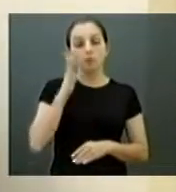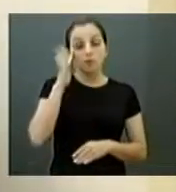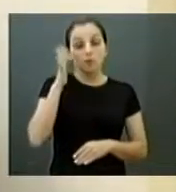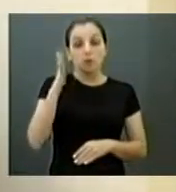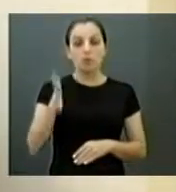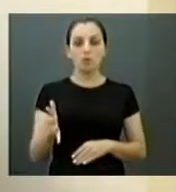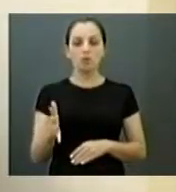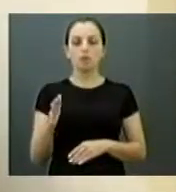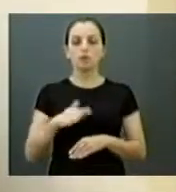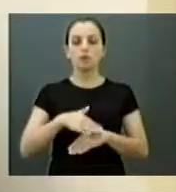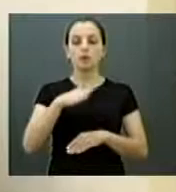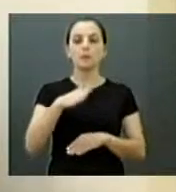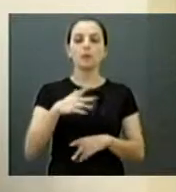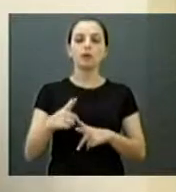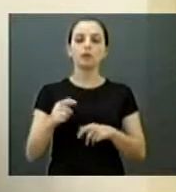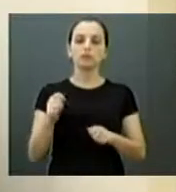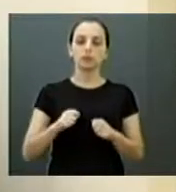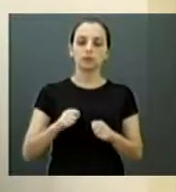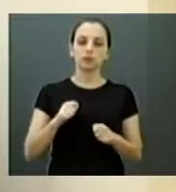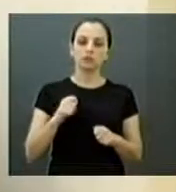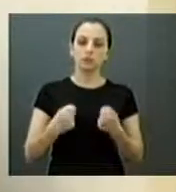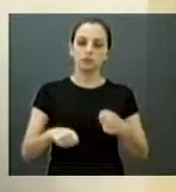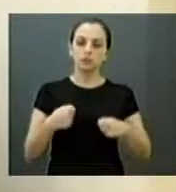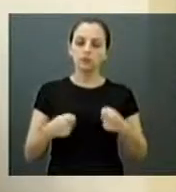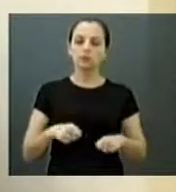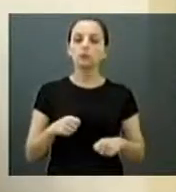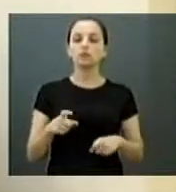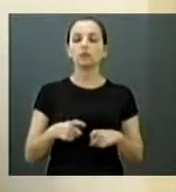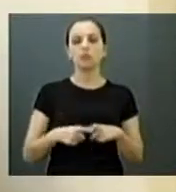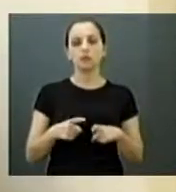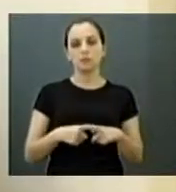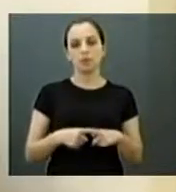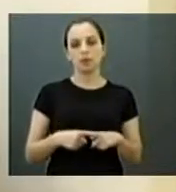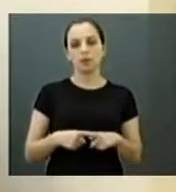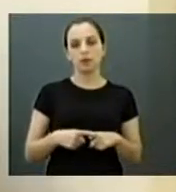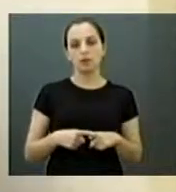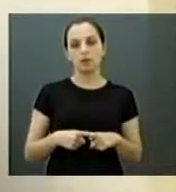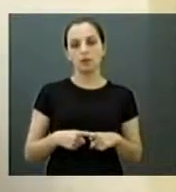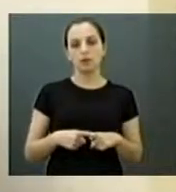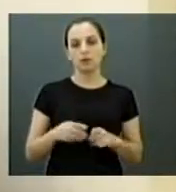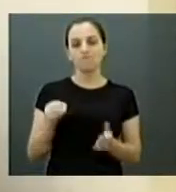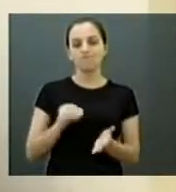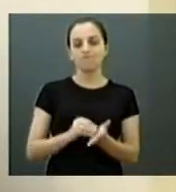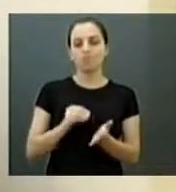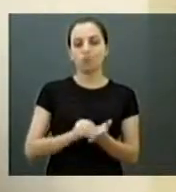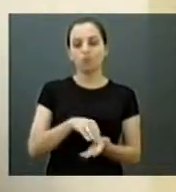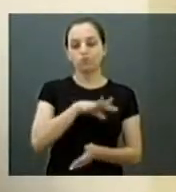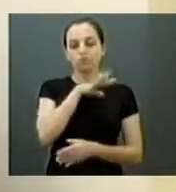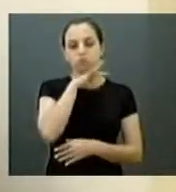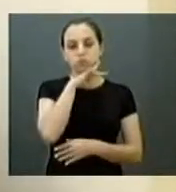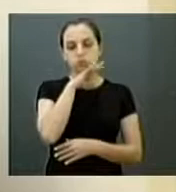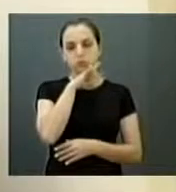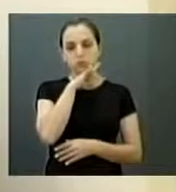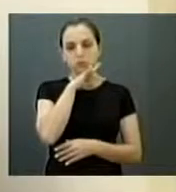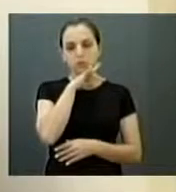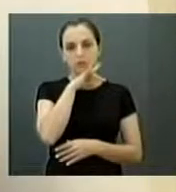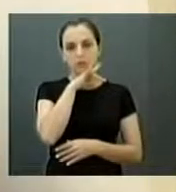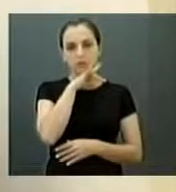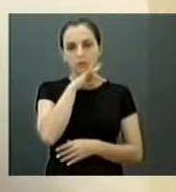Principalmente onde mais se precisa de médico, são precárias,